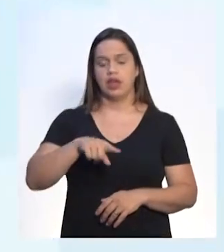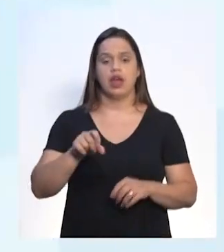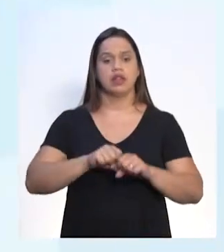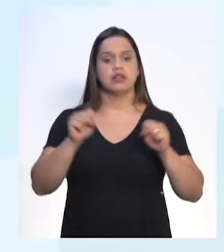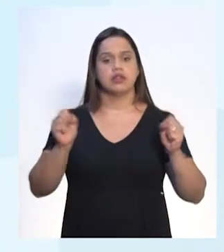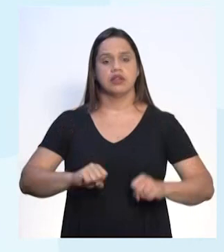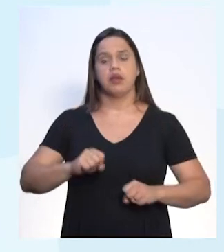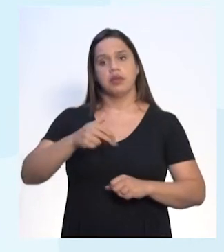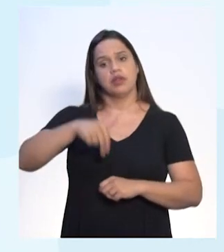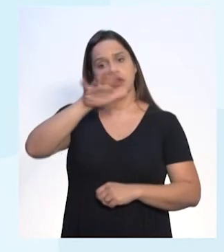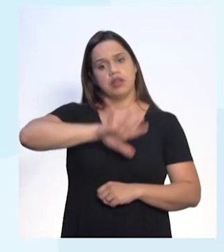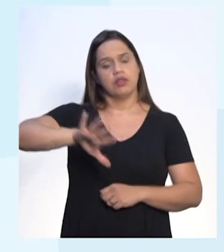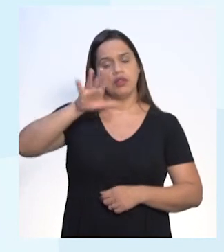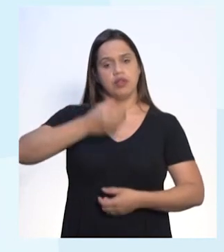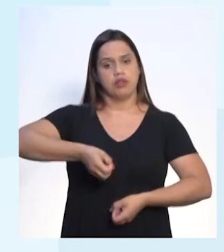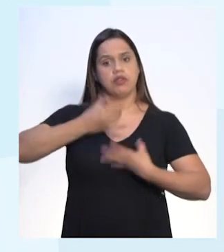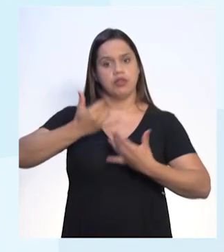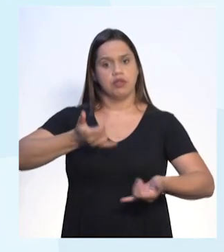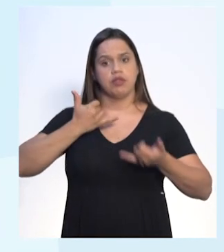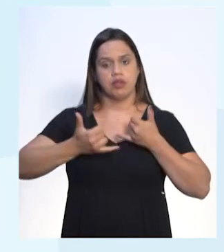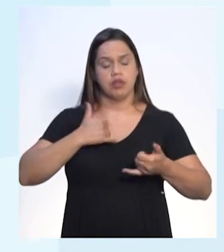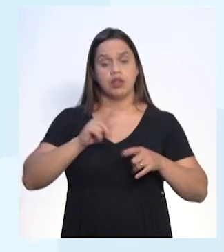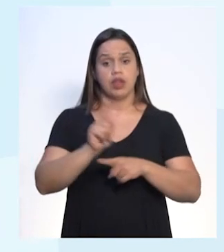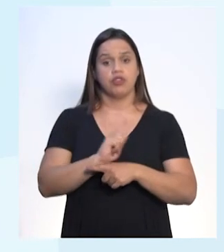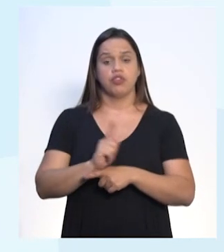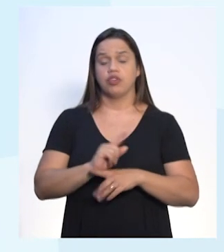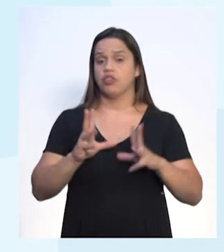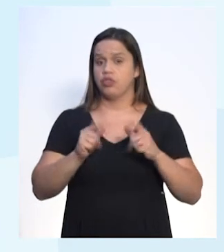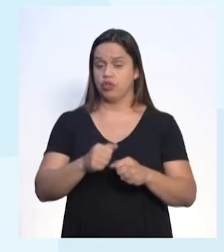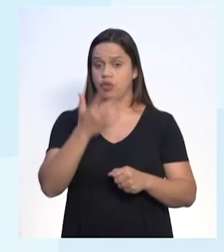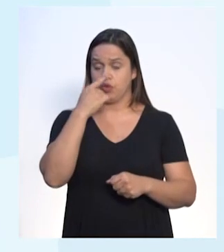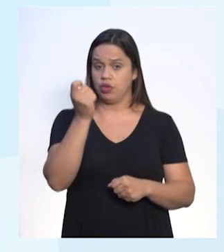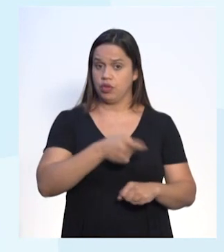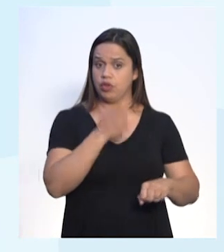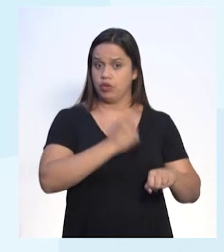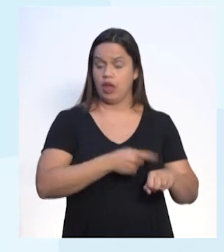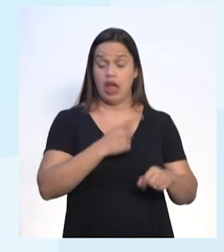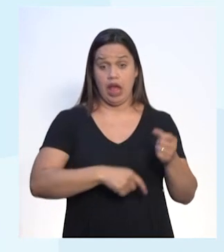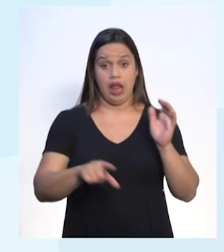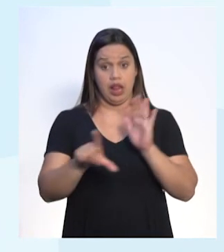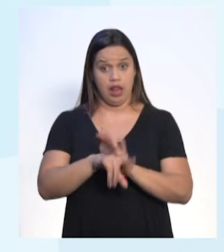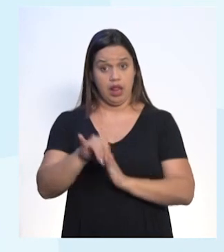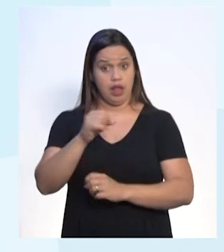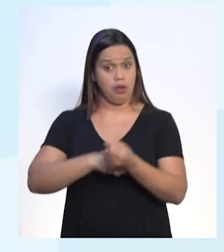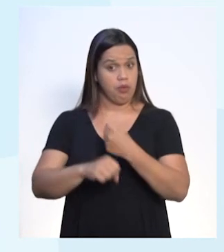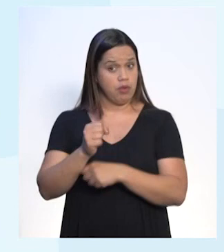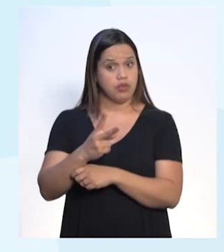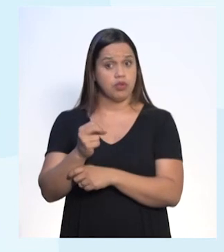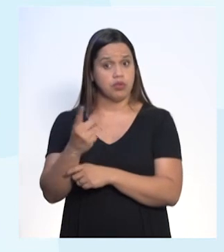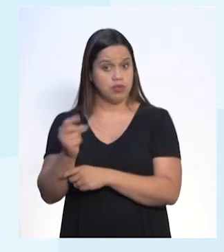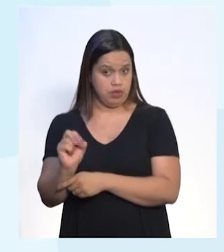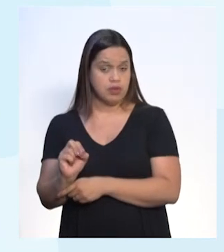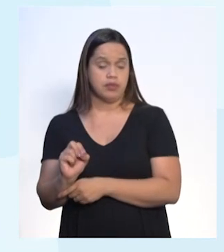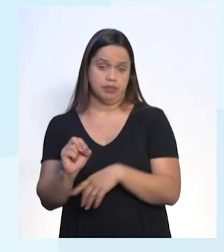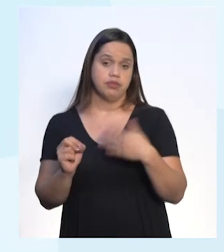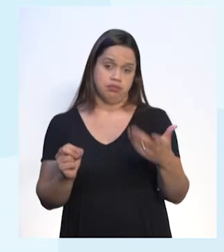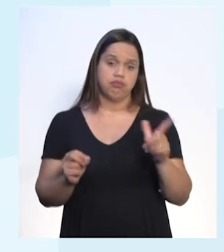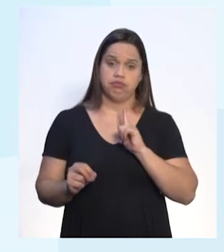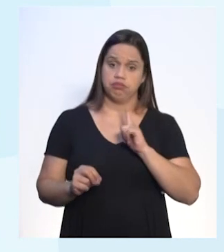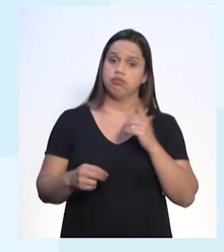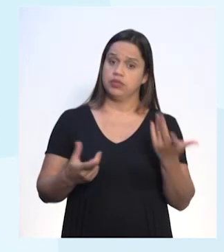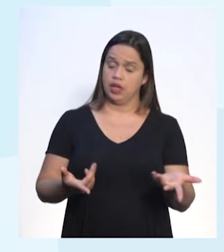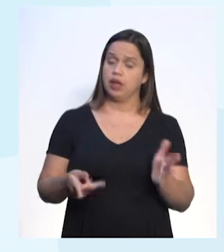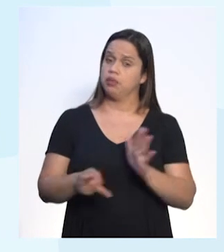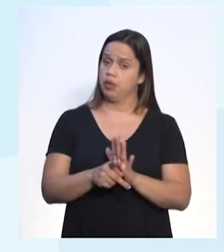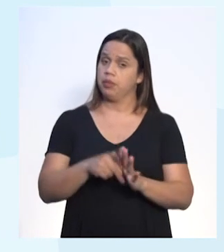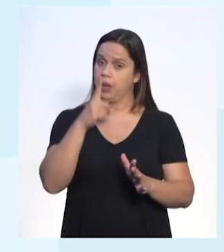Informações sobre Gestão de Resíduos Sólidos. Ela é uma lei de 2010. Né? Então, existe essa lei para